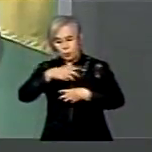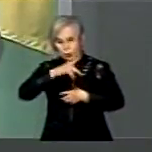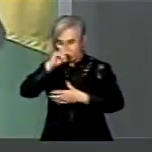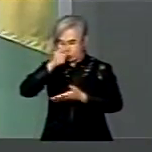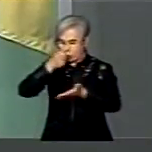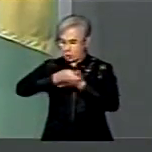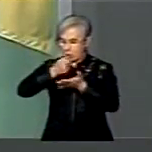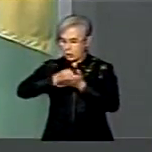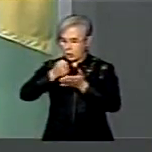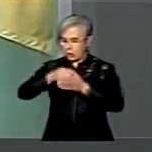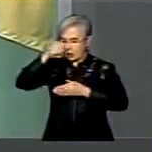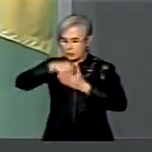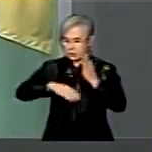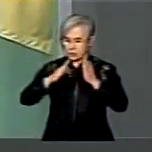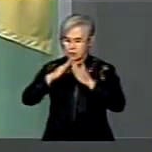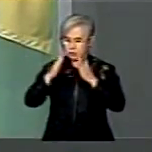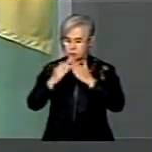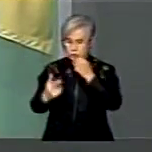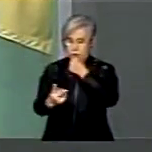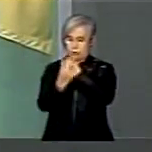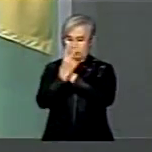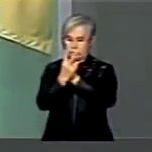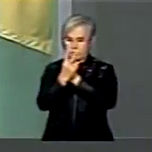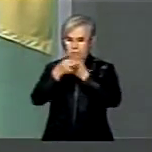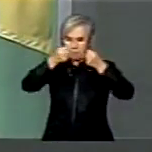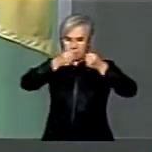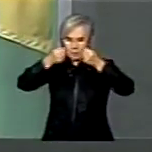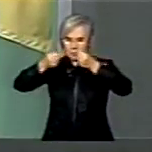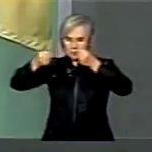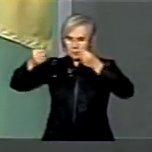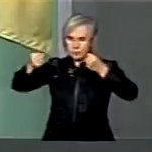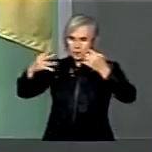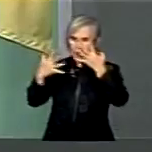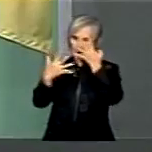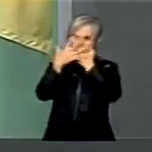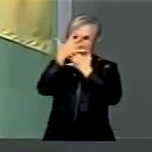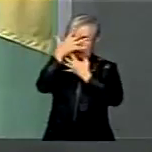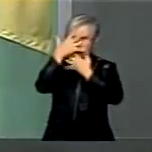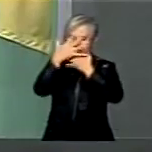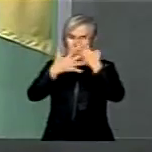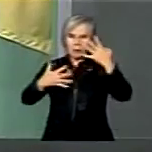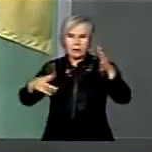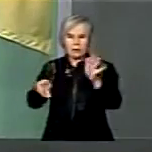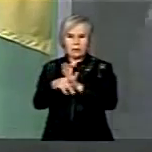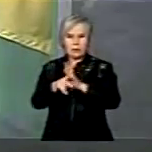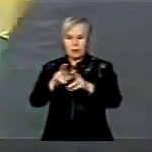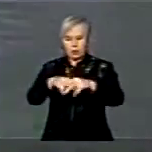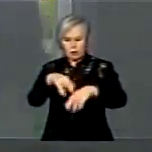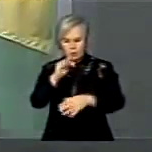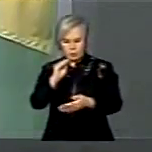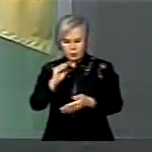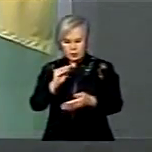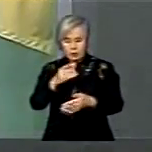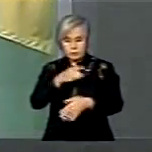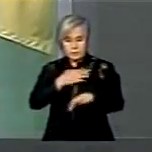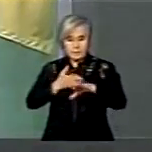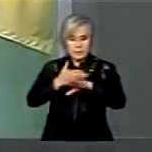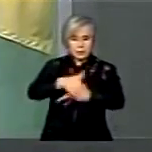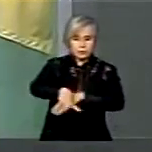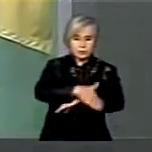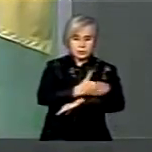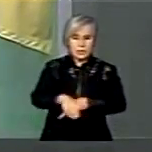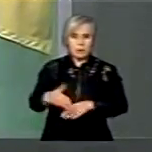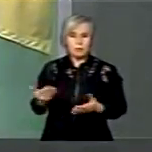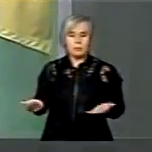em casas gradeadas, com medo de sair na rua, exatamente diante da falta do enfrentamento, exatamente por esse